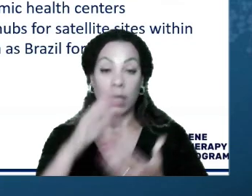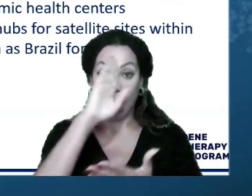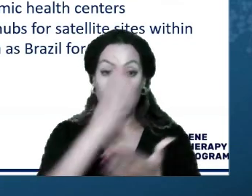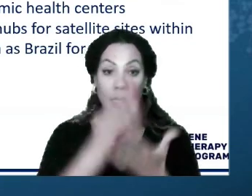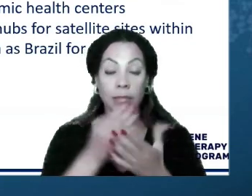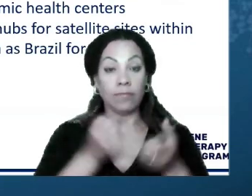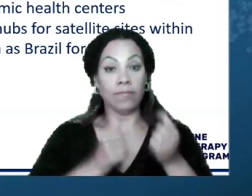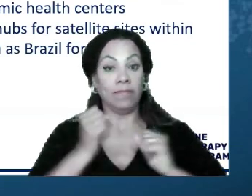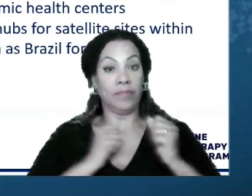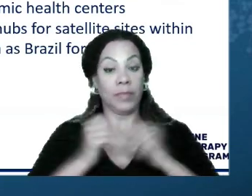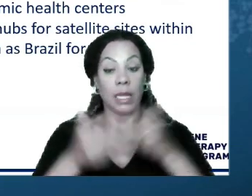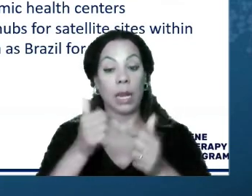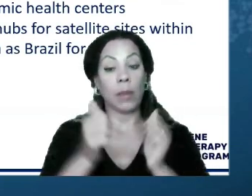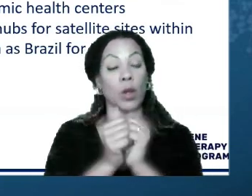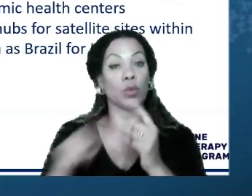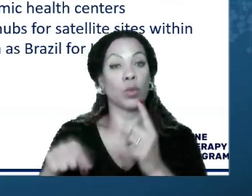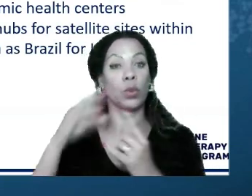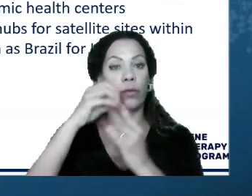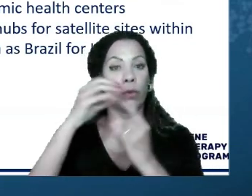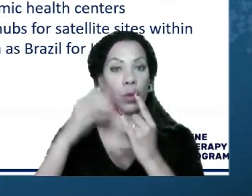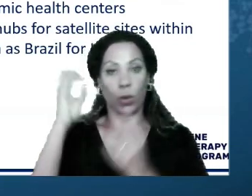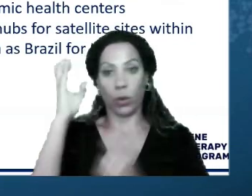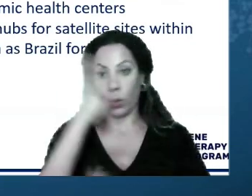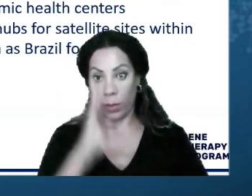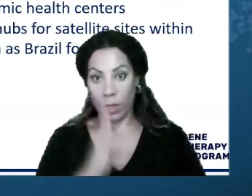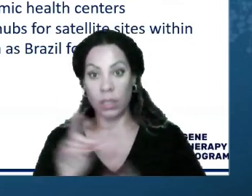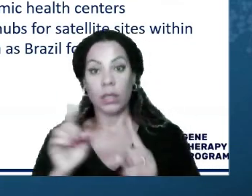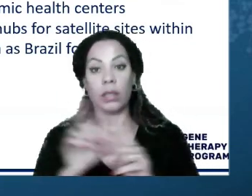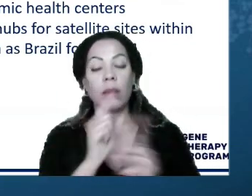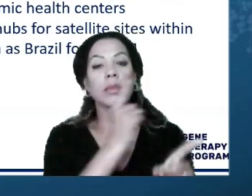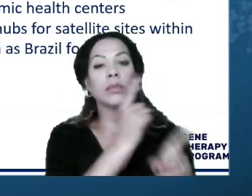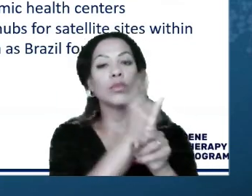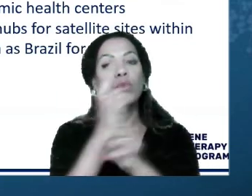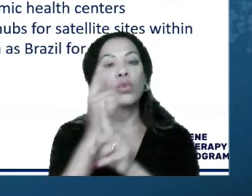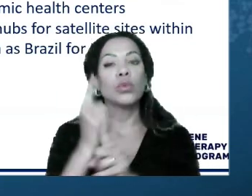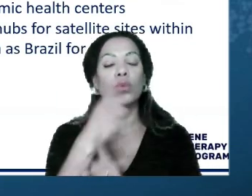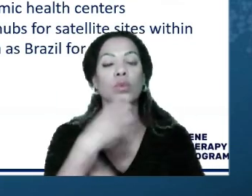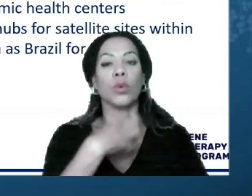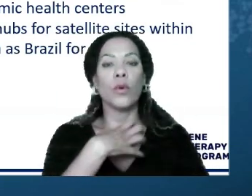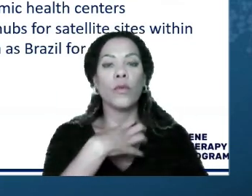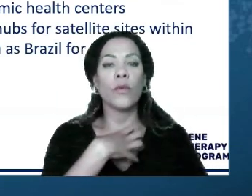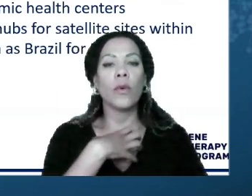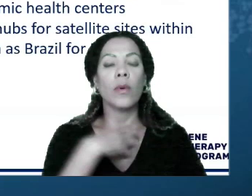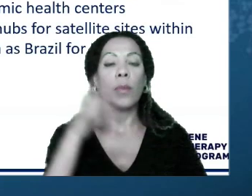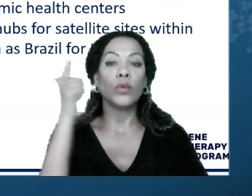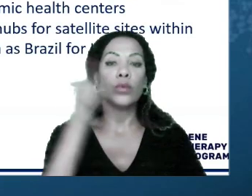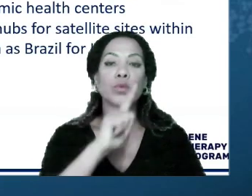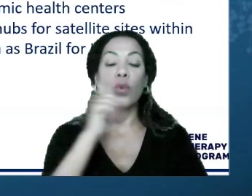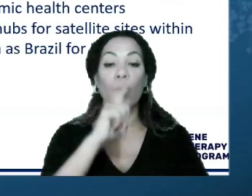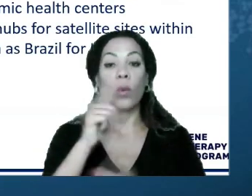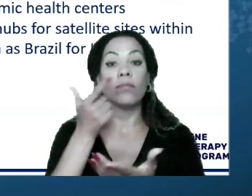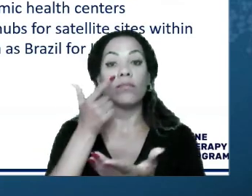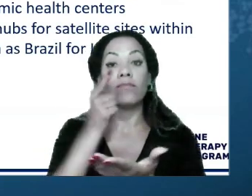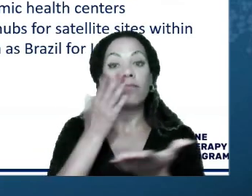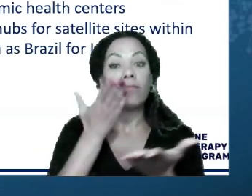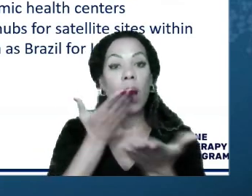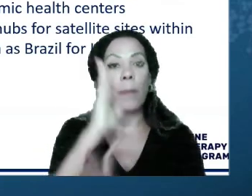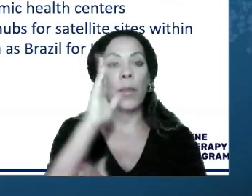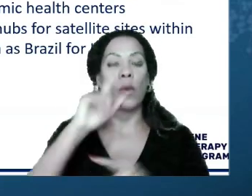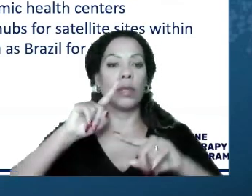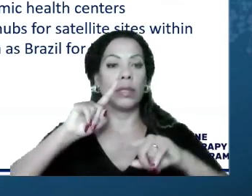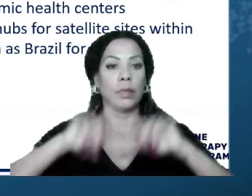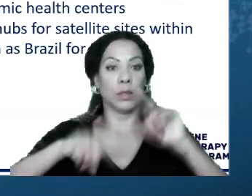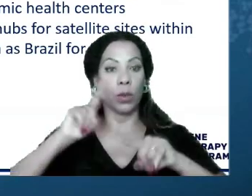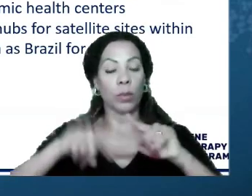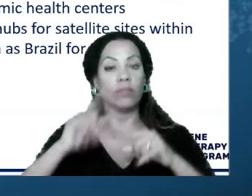com a Fiocruz no Brasil e para identificar formas de conseguir a aprovação desses produtos